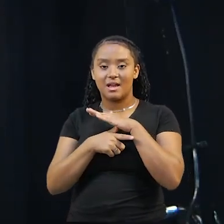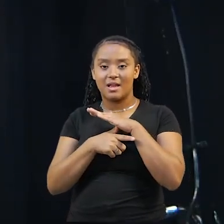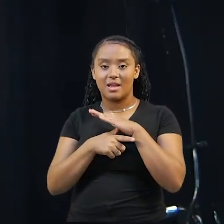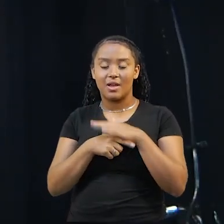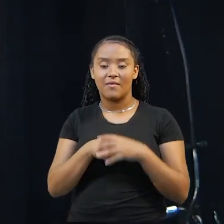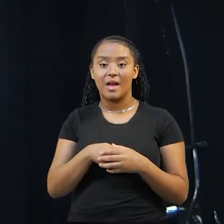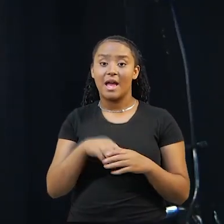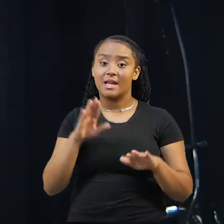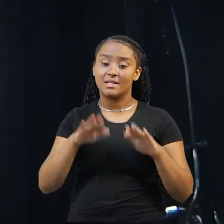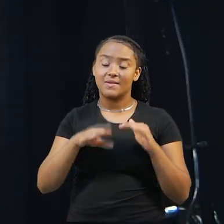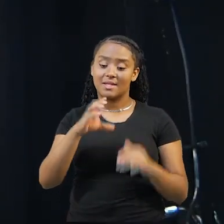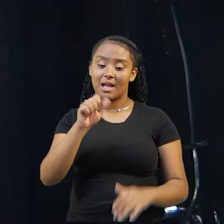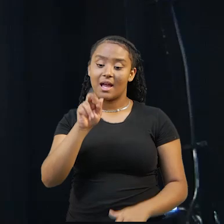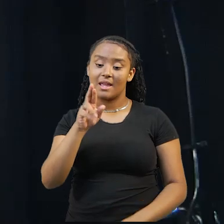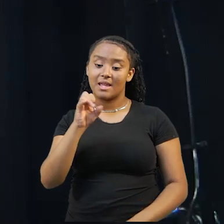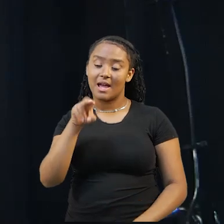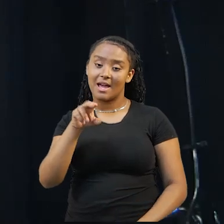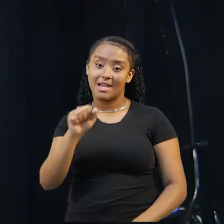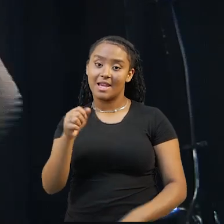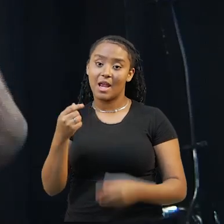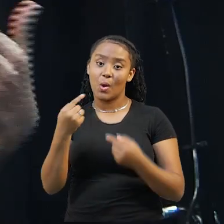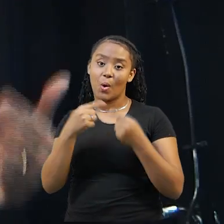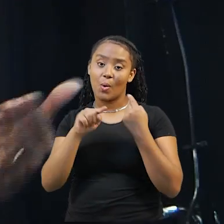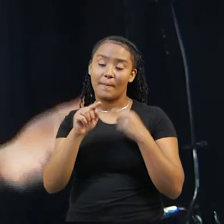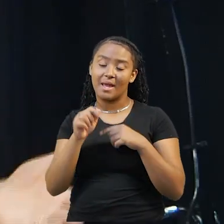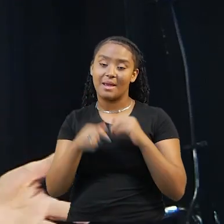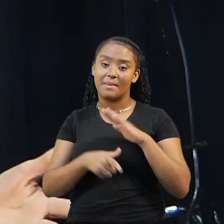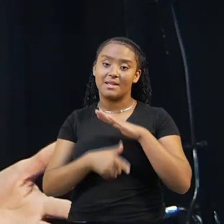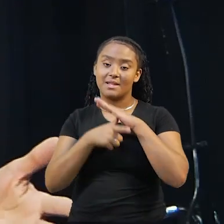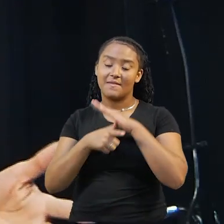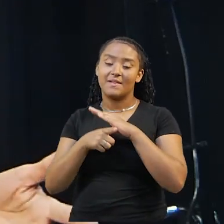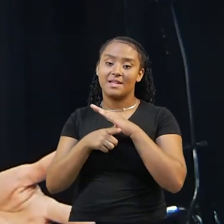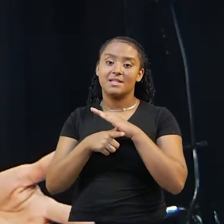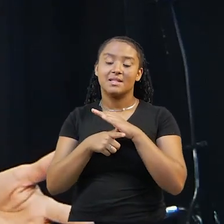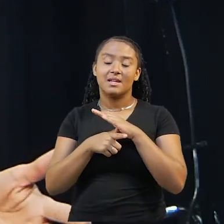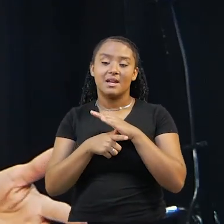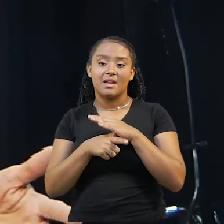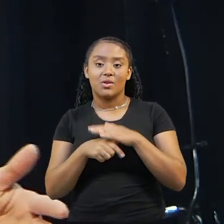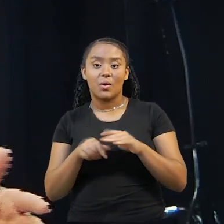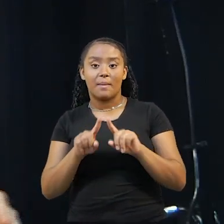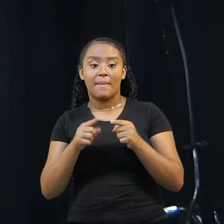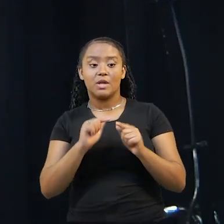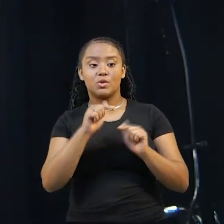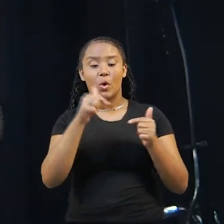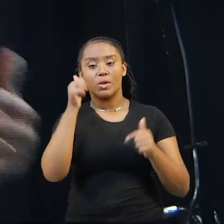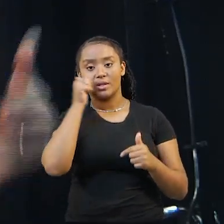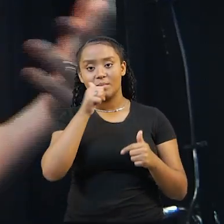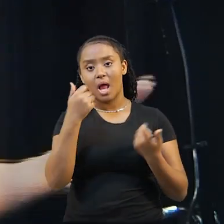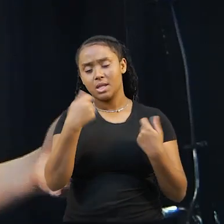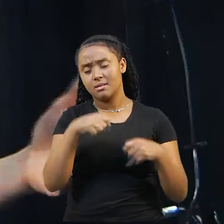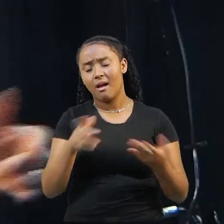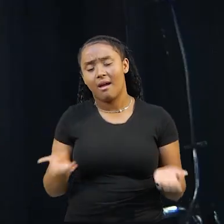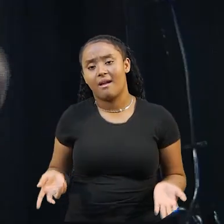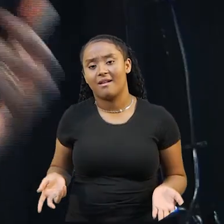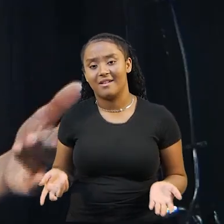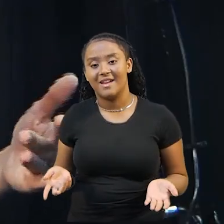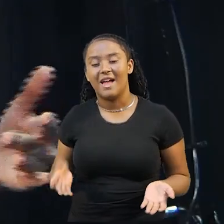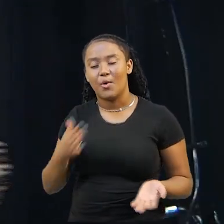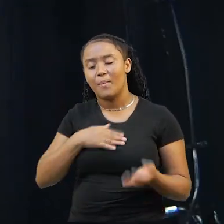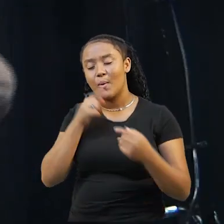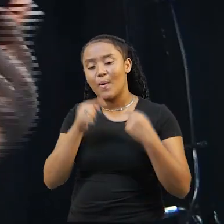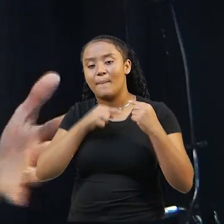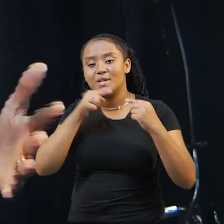A Catarina talvez não sirva para ser vice-reitora, mas outras mulheres poderão servir, né? Que a gente tenha outras mulheres